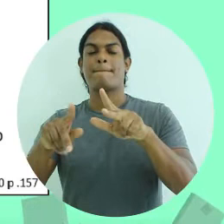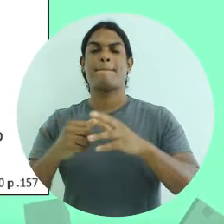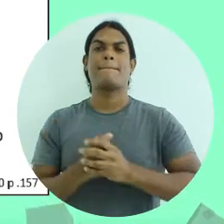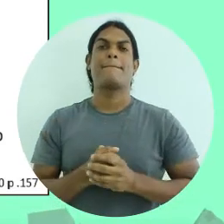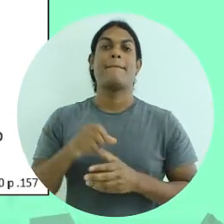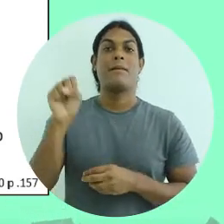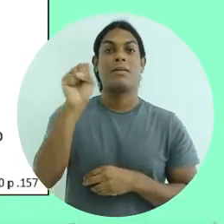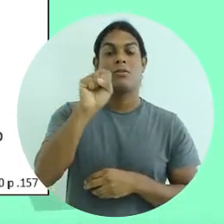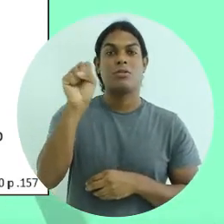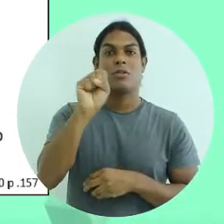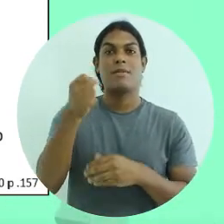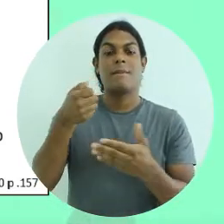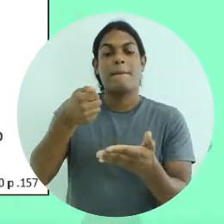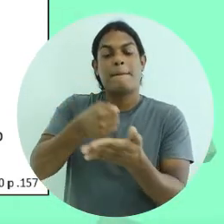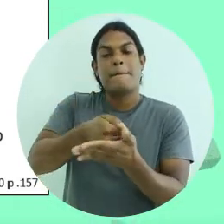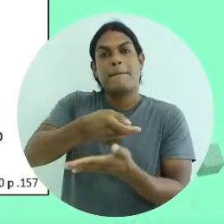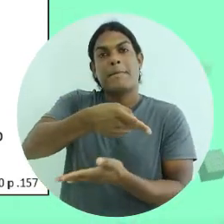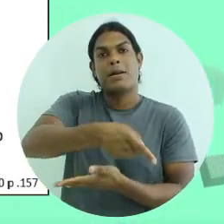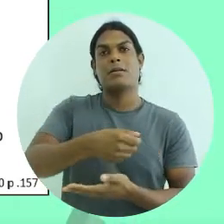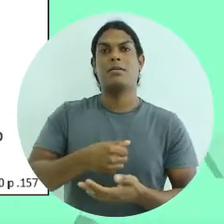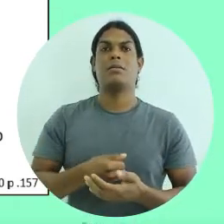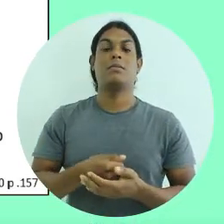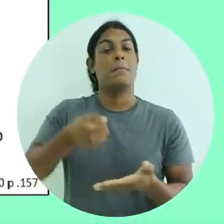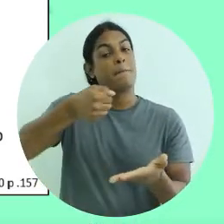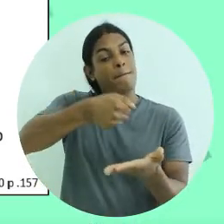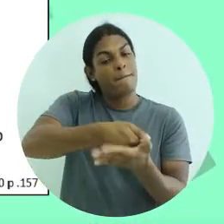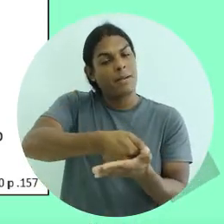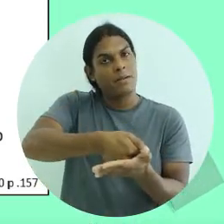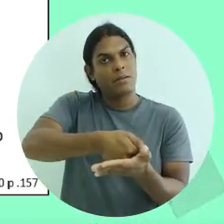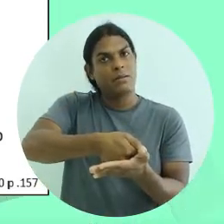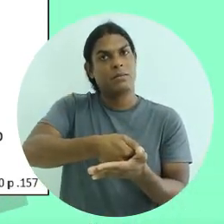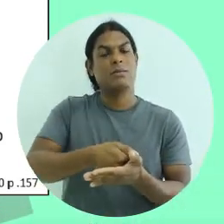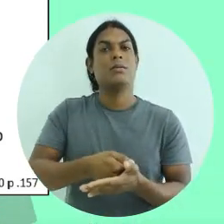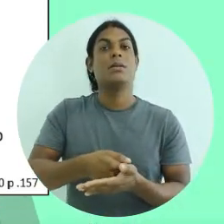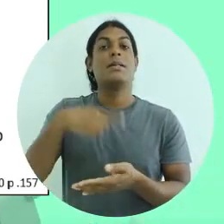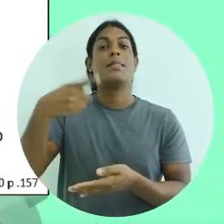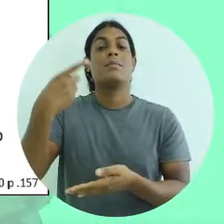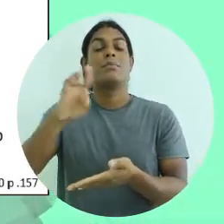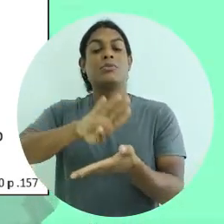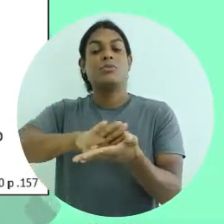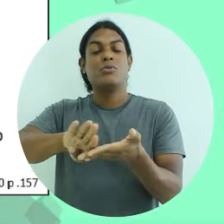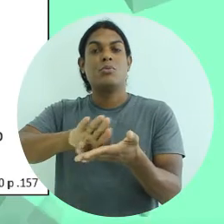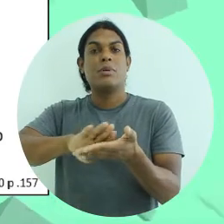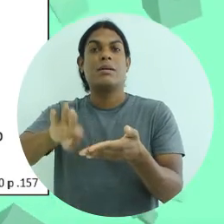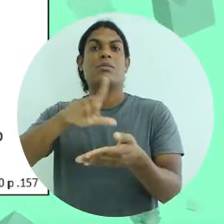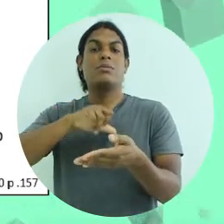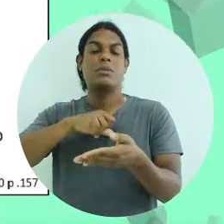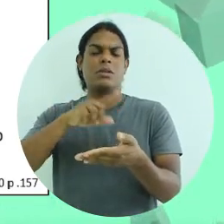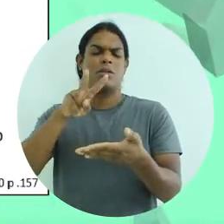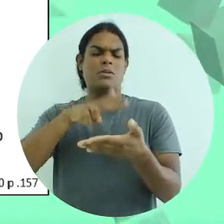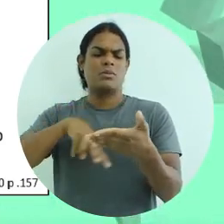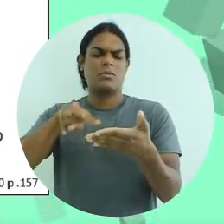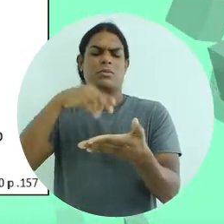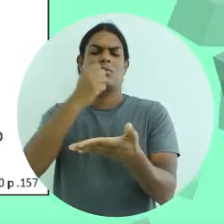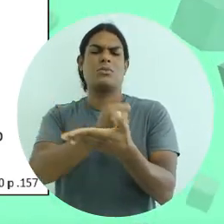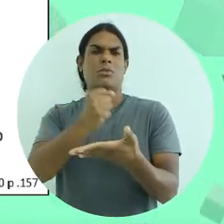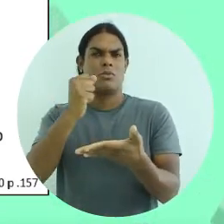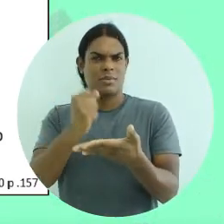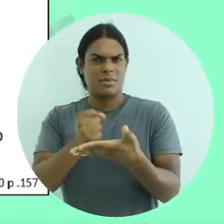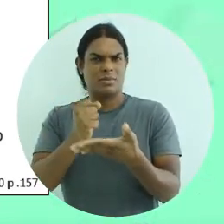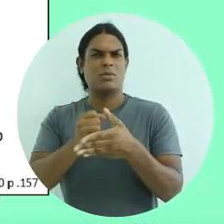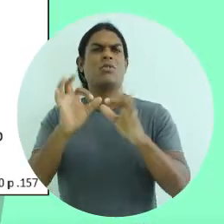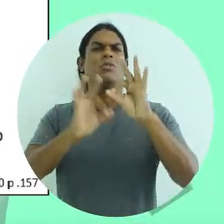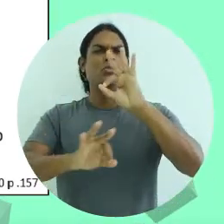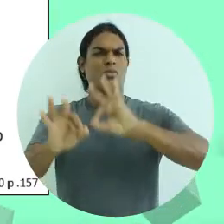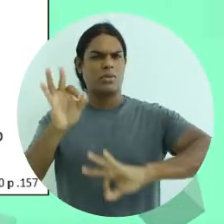passo é o pagamento dessa importação. Então, quando o banco do importador receber essa documentação e ver que foi embarcado